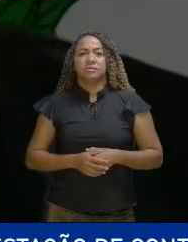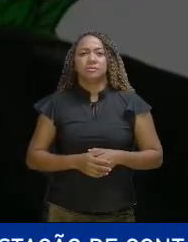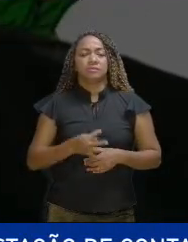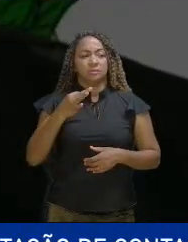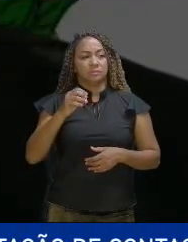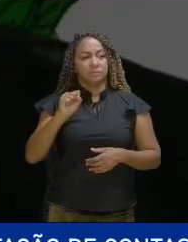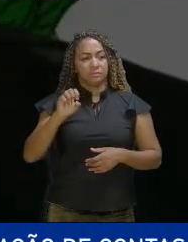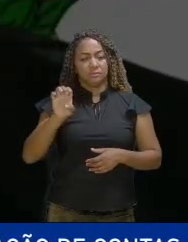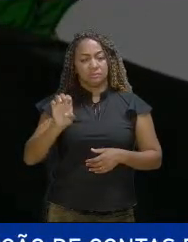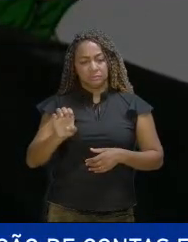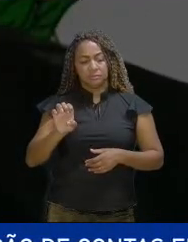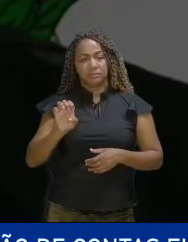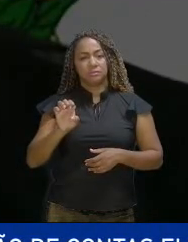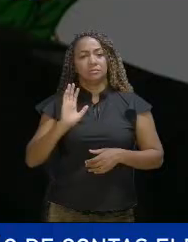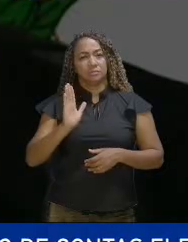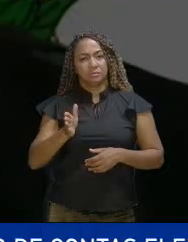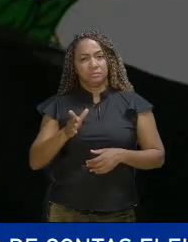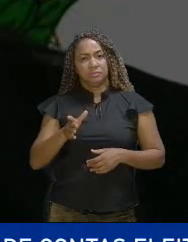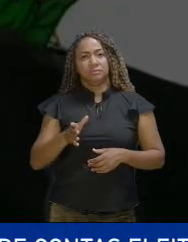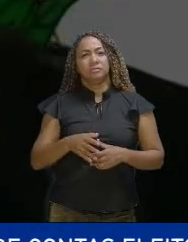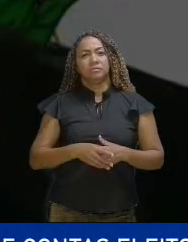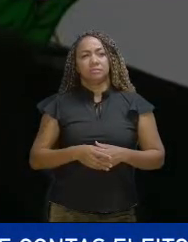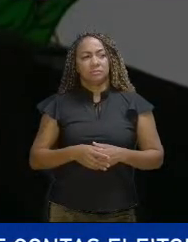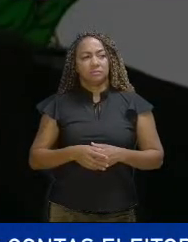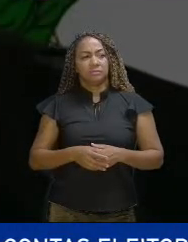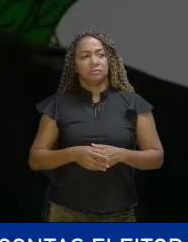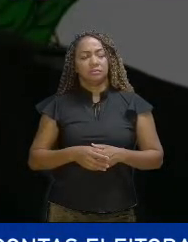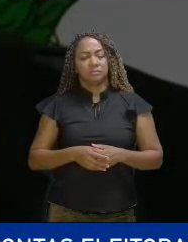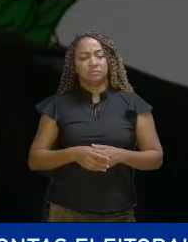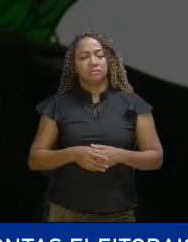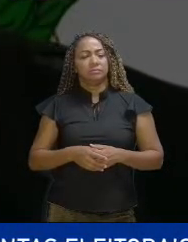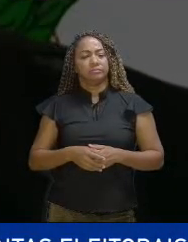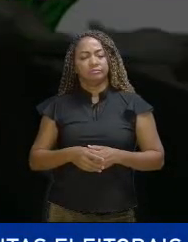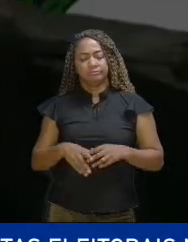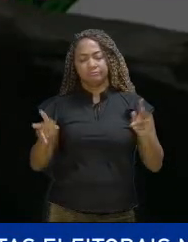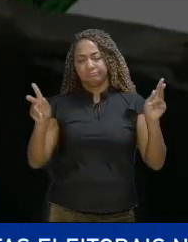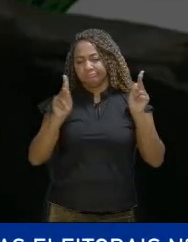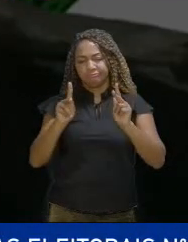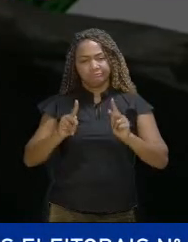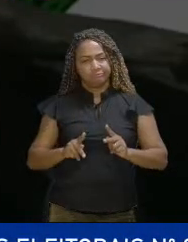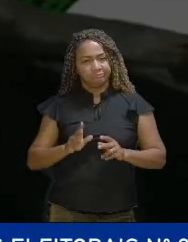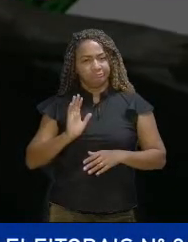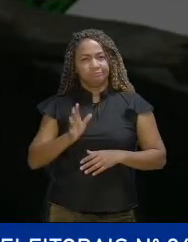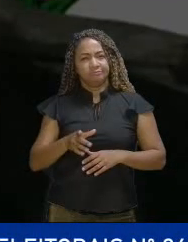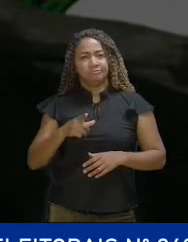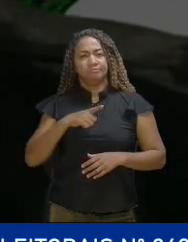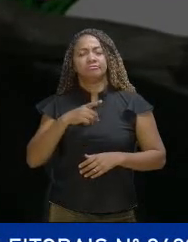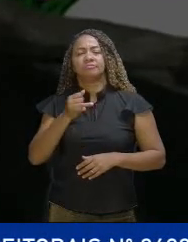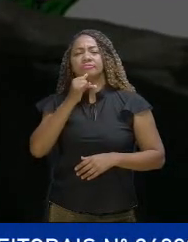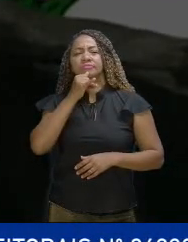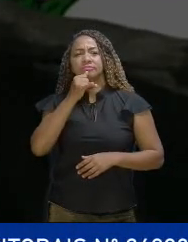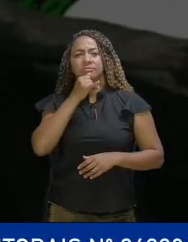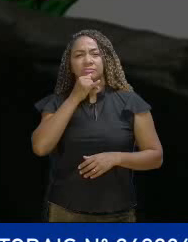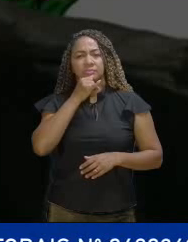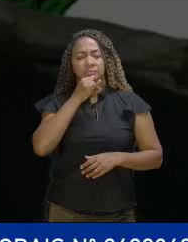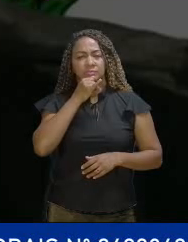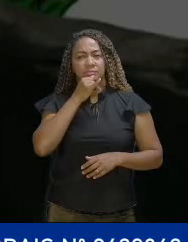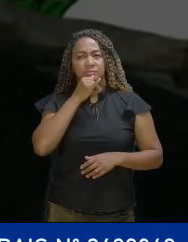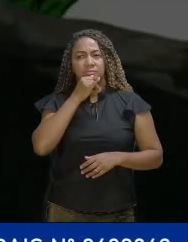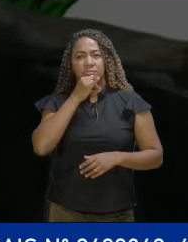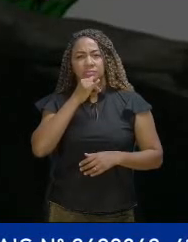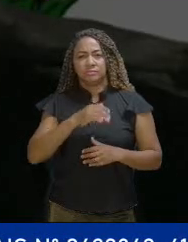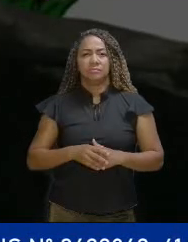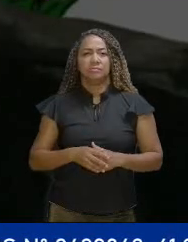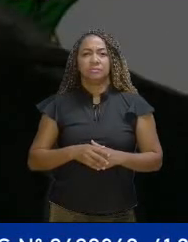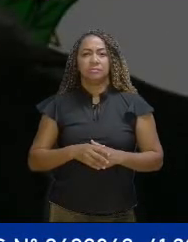TSE já pacificou isso. Eu estou trazendo aqui um exemplo, que é aqui do